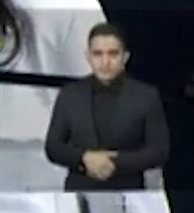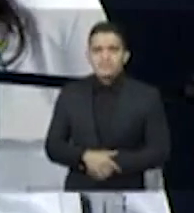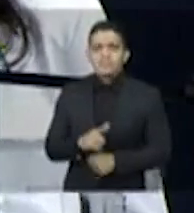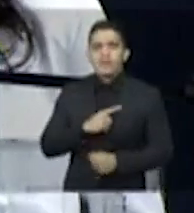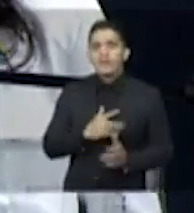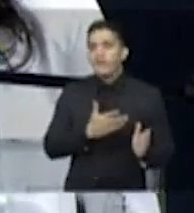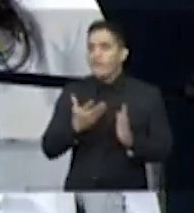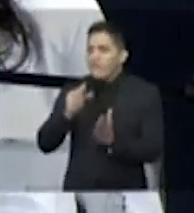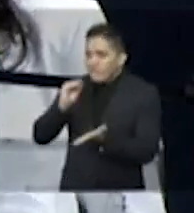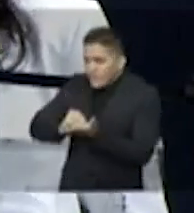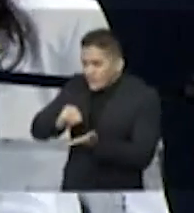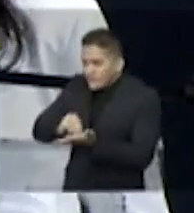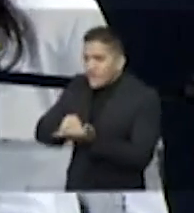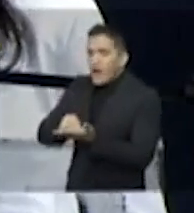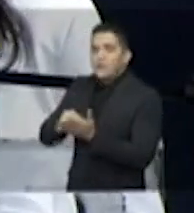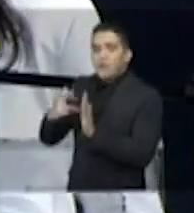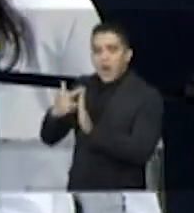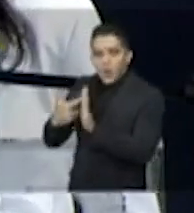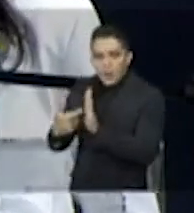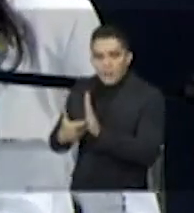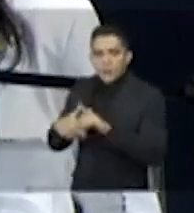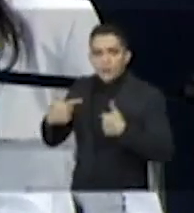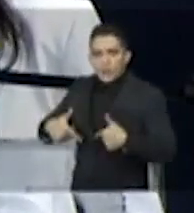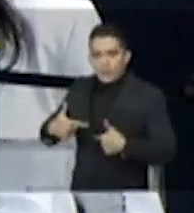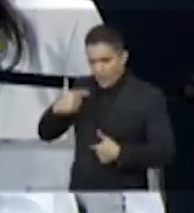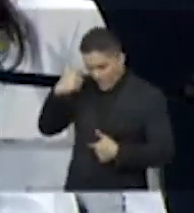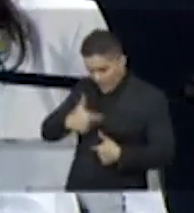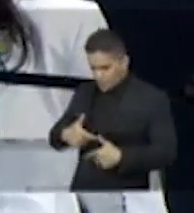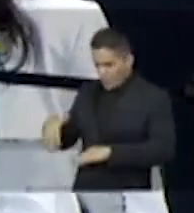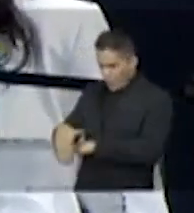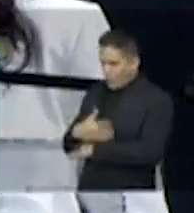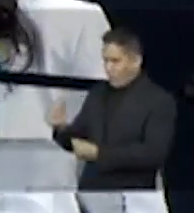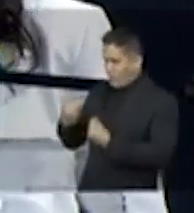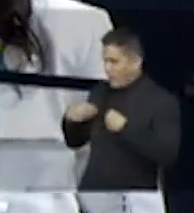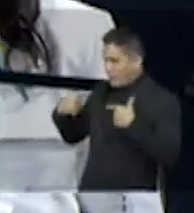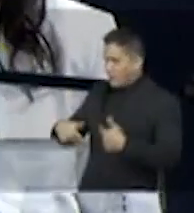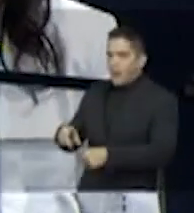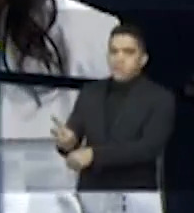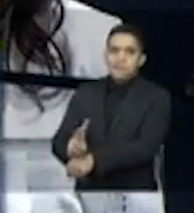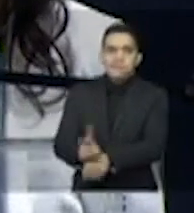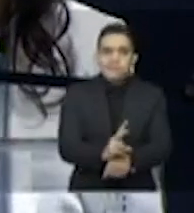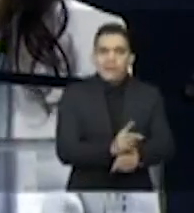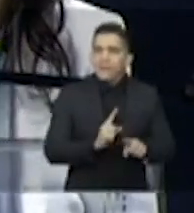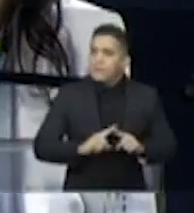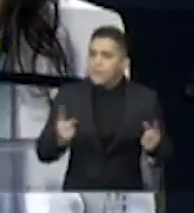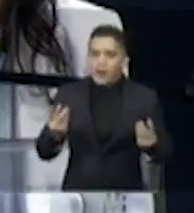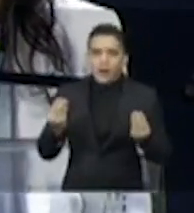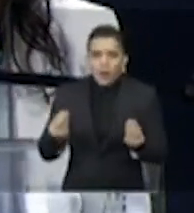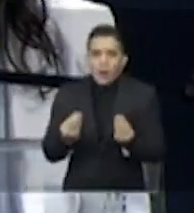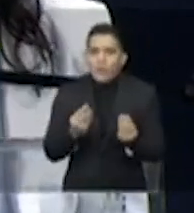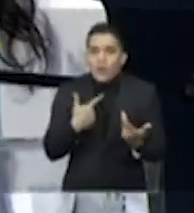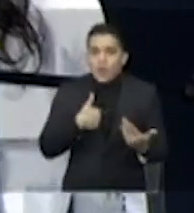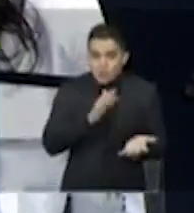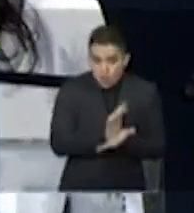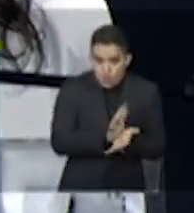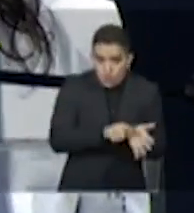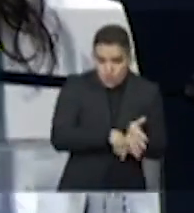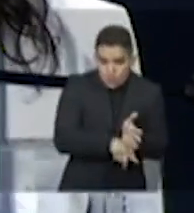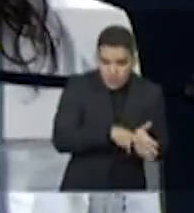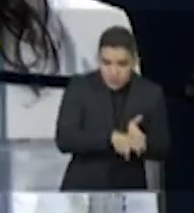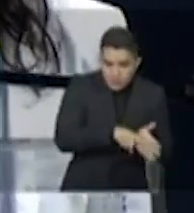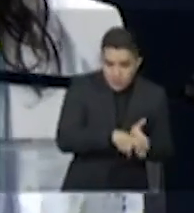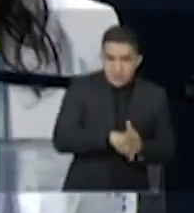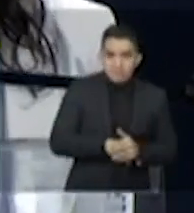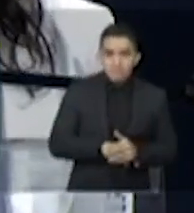de um registro formal desse serviço e, de outro, denúncias semanais no Comitê Pop Rua e na própria Clínica Luiz Gama, enquanto um grupo de pesquisa. De